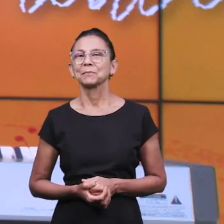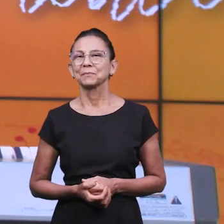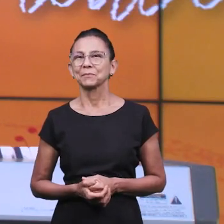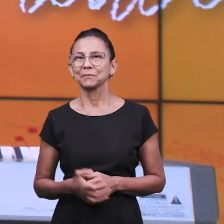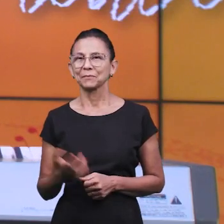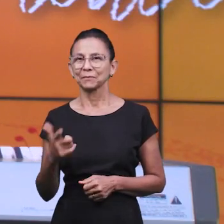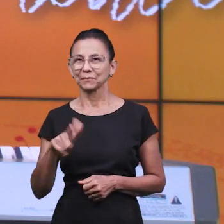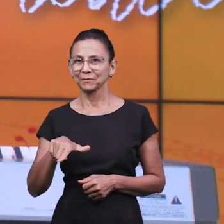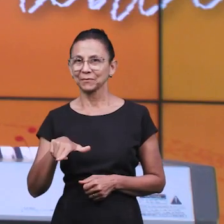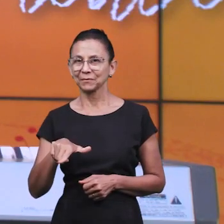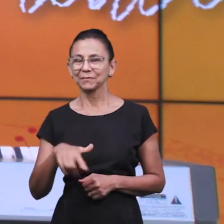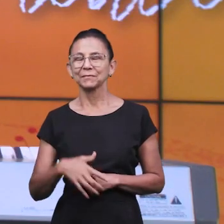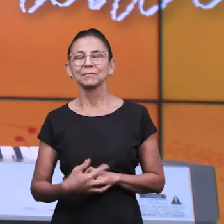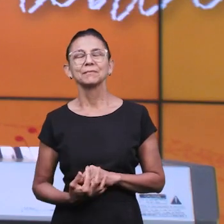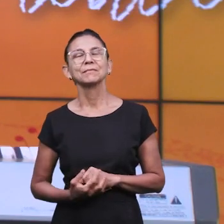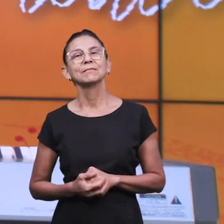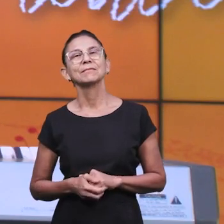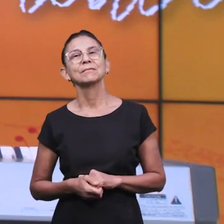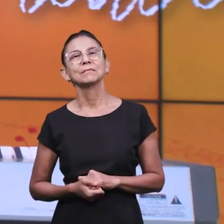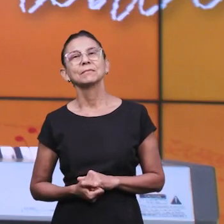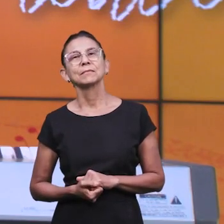Vamos mais uma vez?